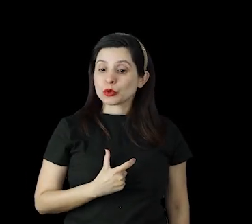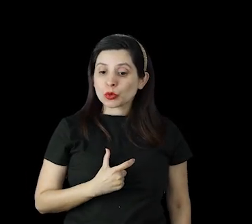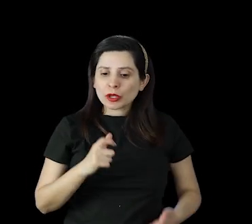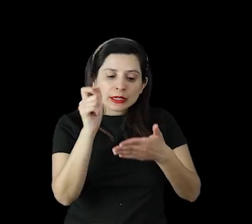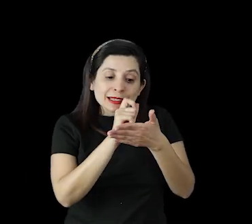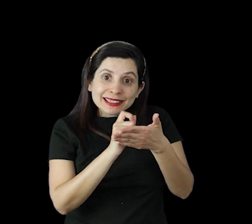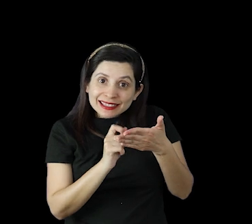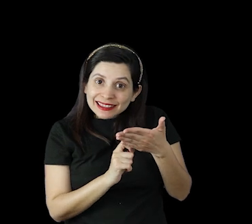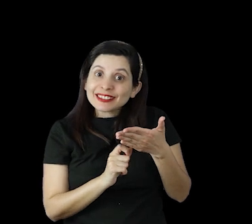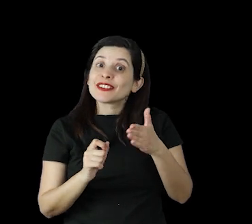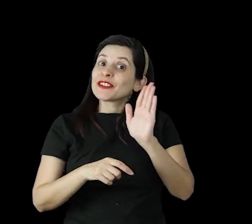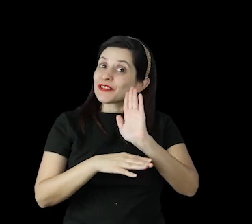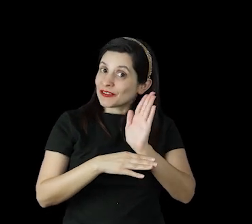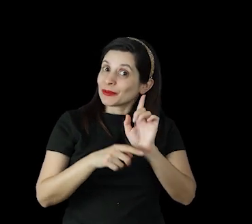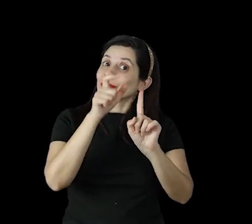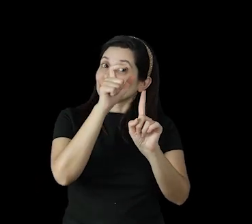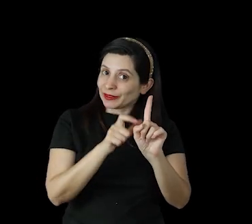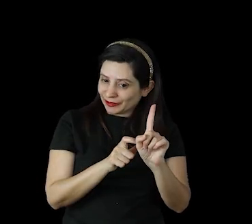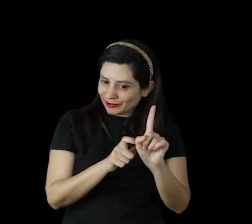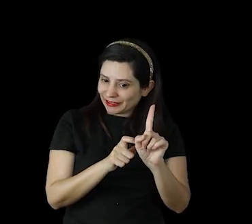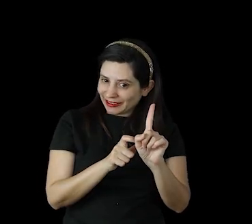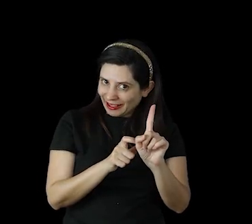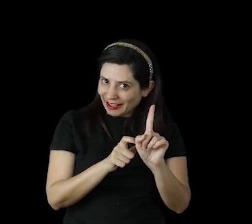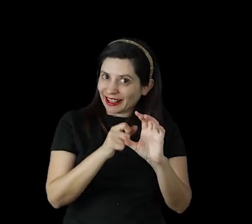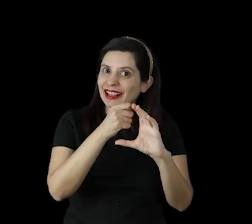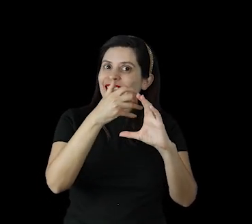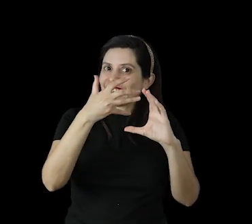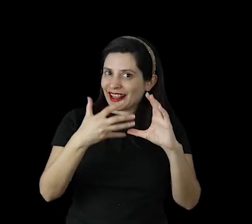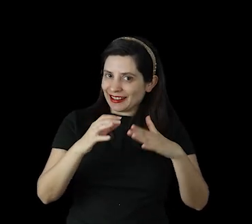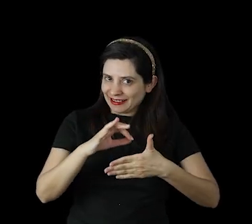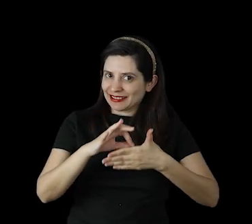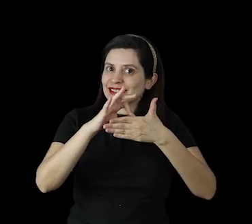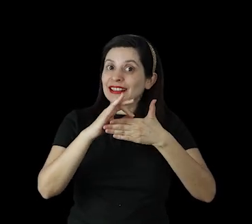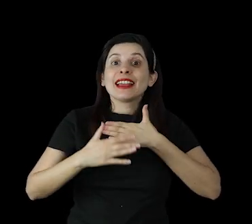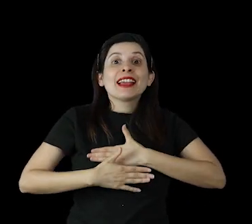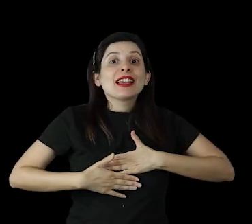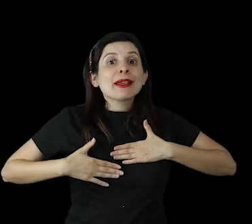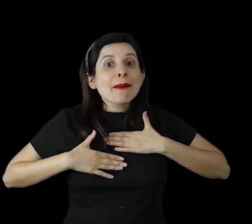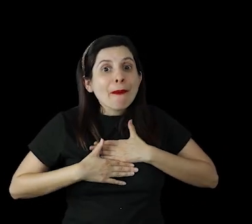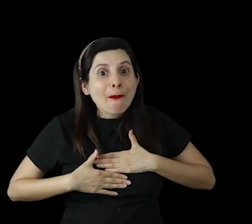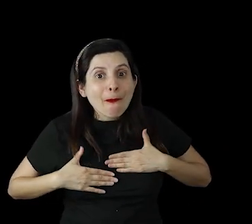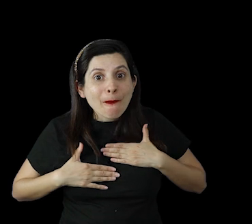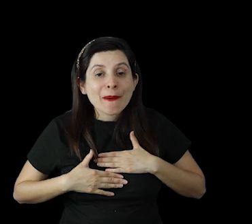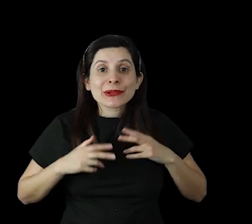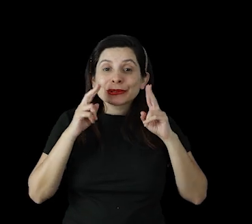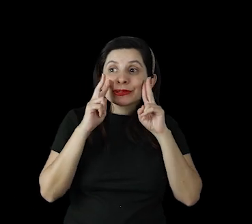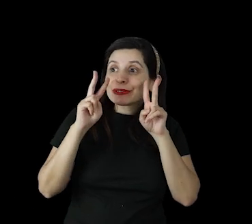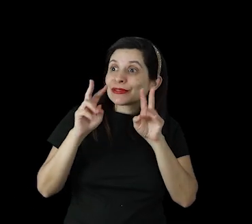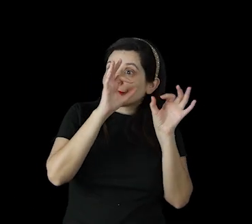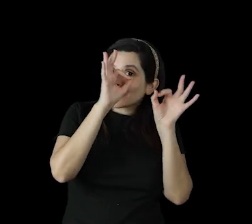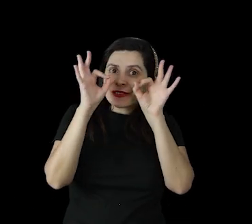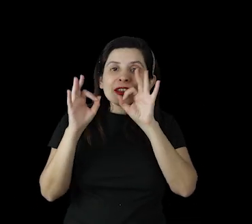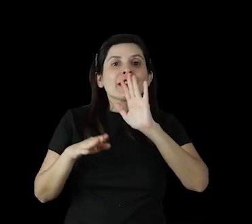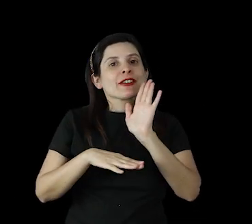descreve filme de personagem, né? Que eles chamam character driven, e de gostar de ver filmes de